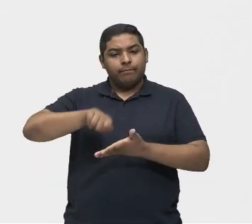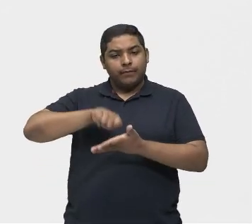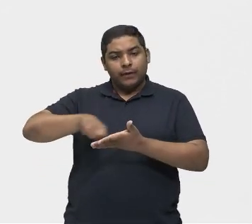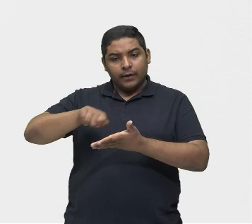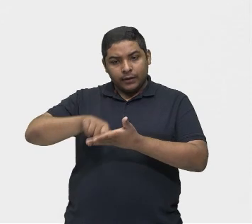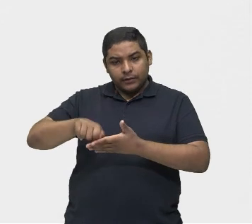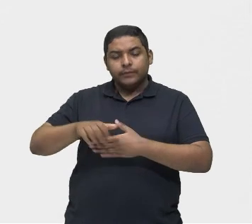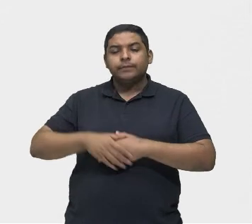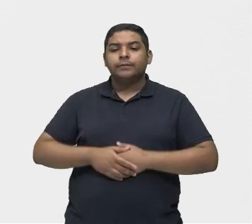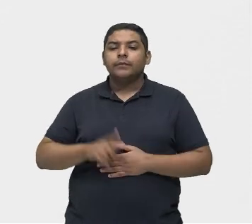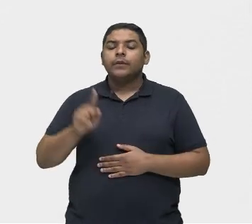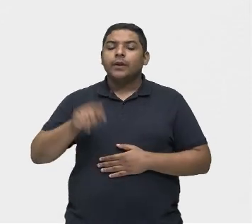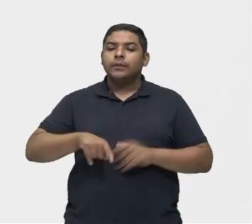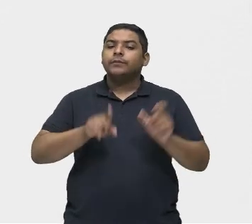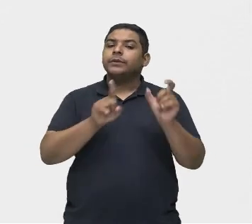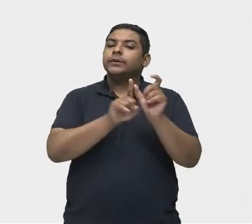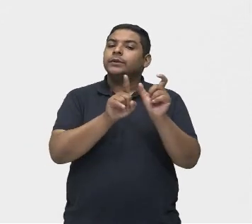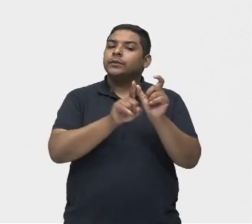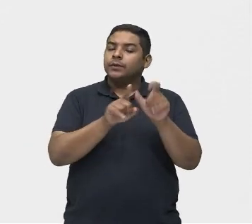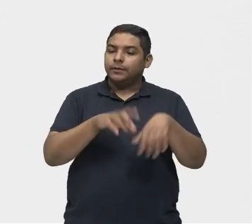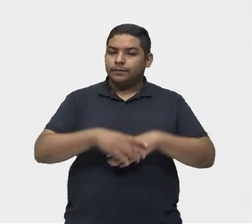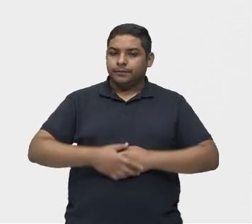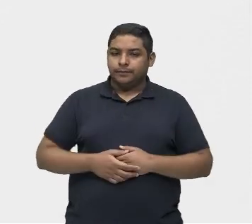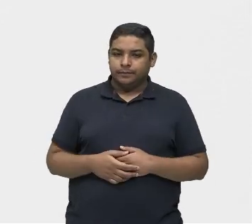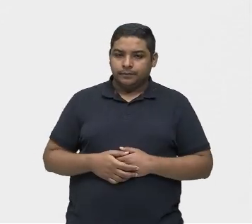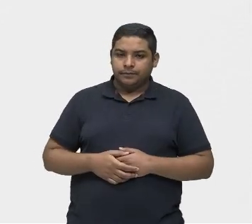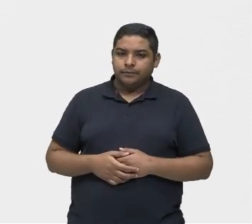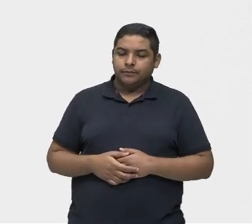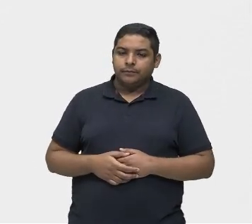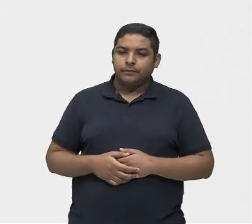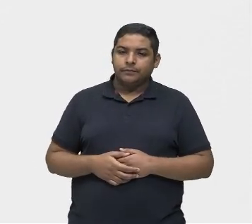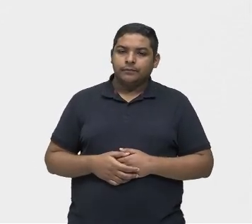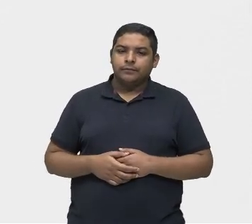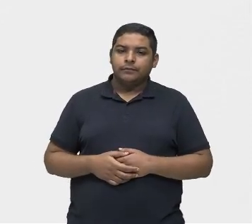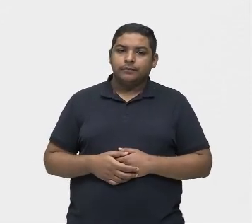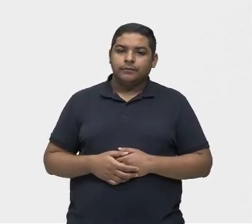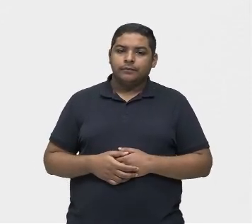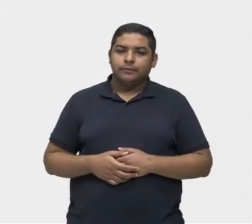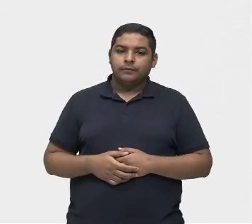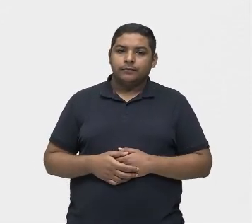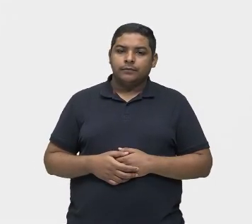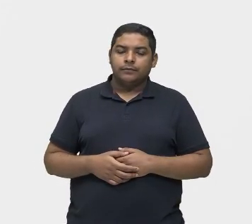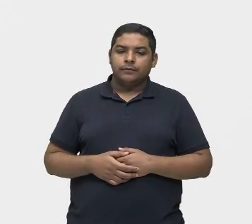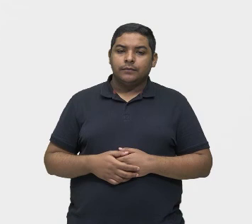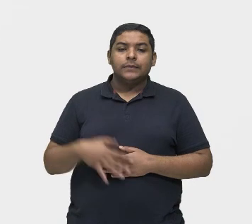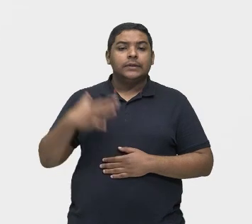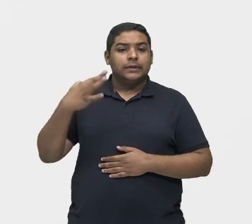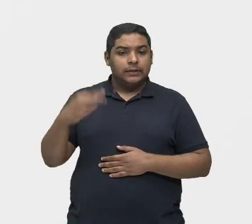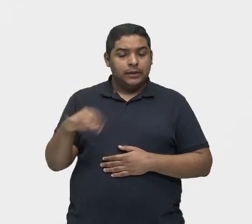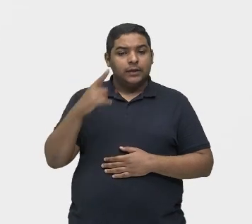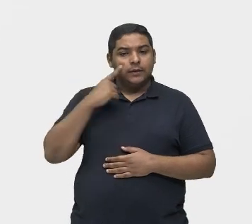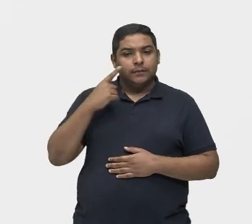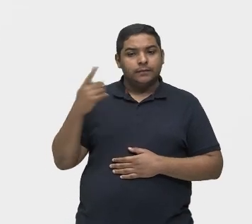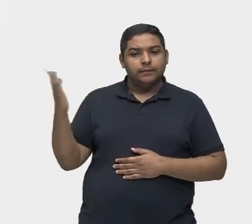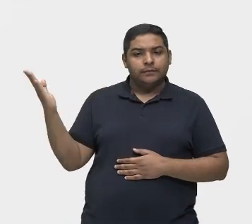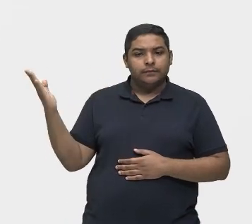está no singular. Vou mostrar para vocês agora as formas já reescritas. Olha só, nosso